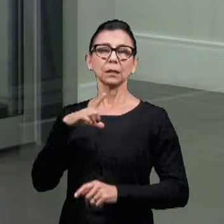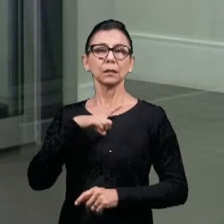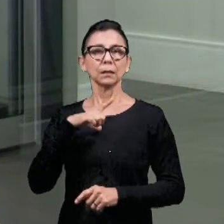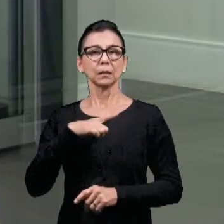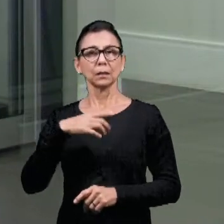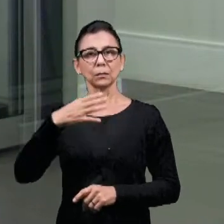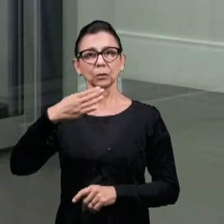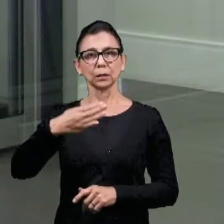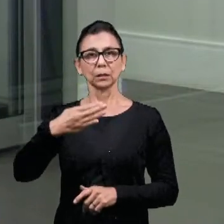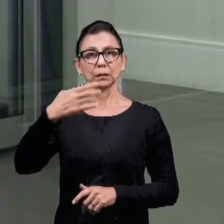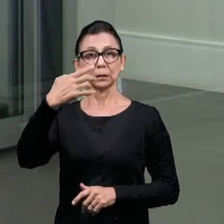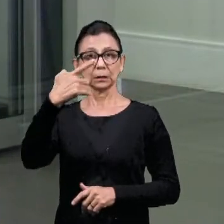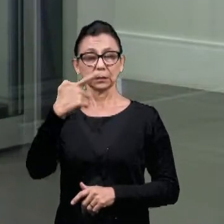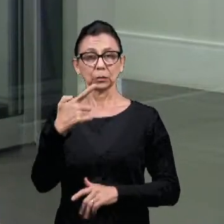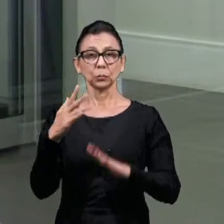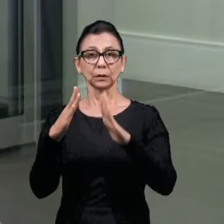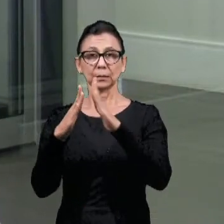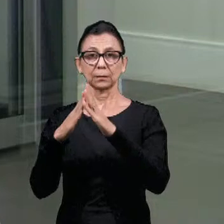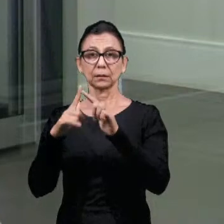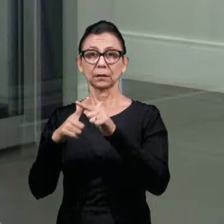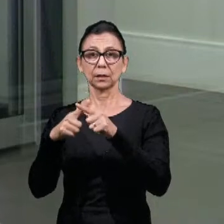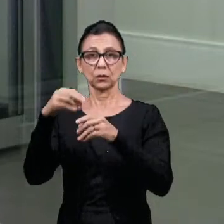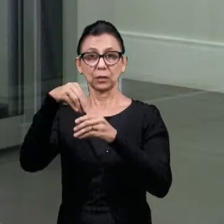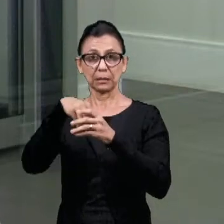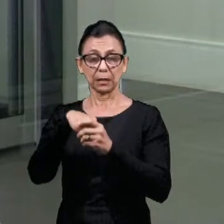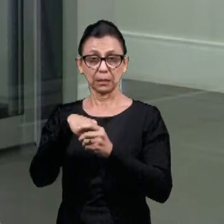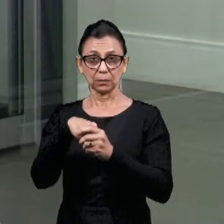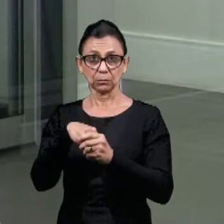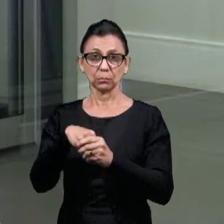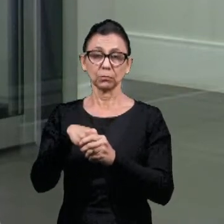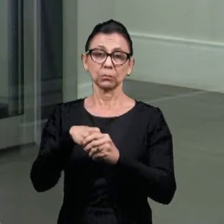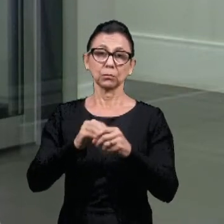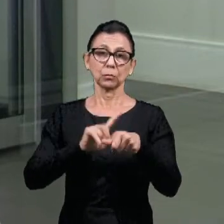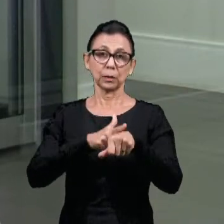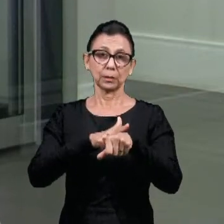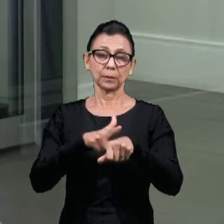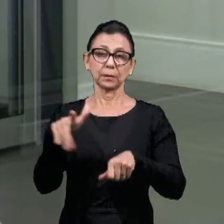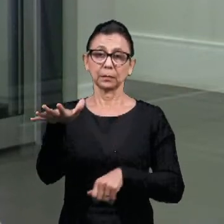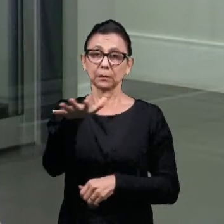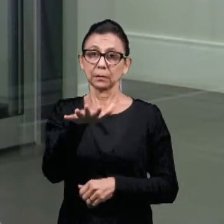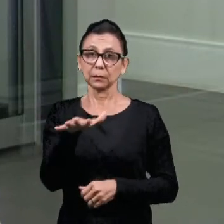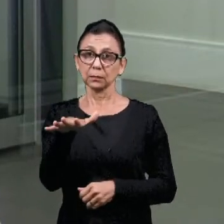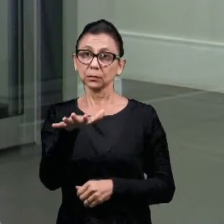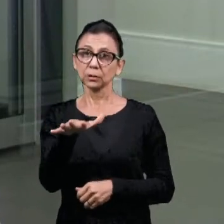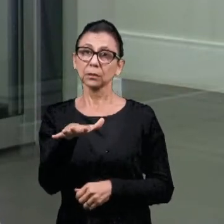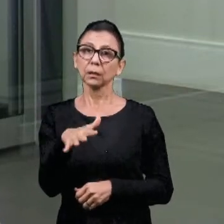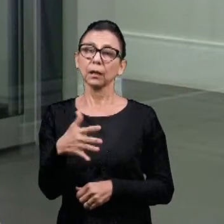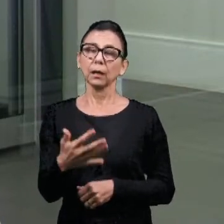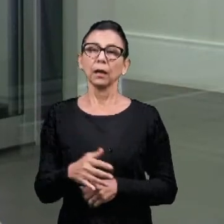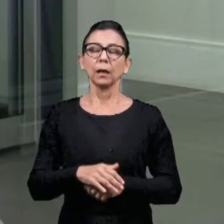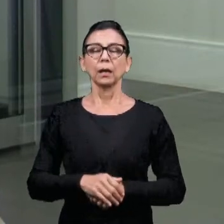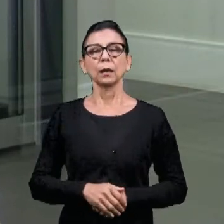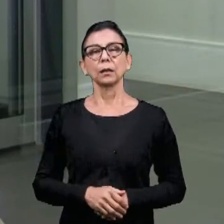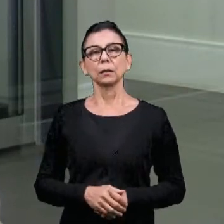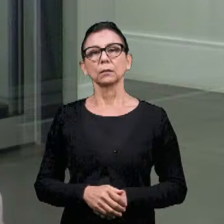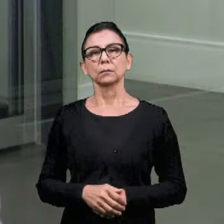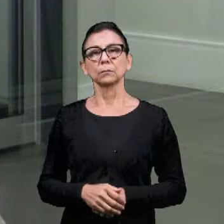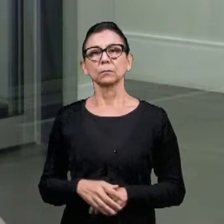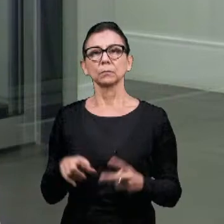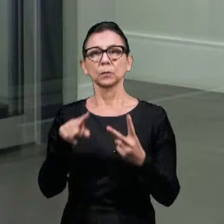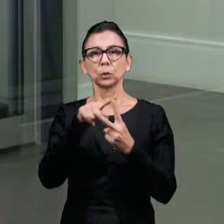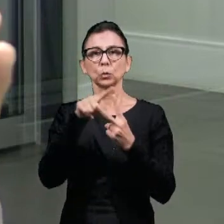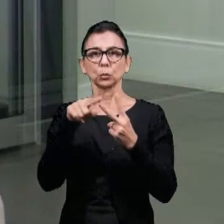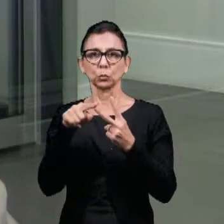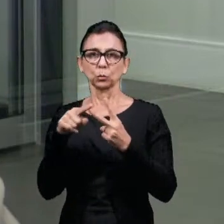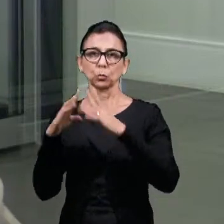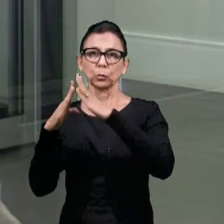42 igrejas lá na área de Guarapari. 2 delas não